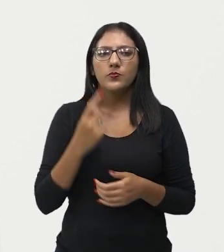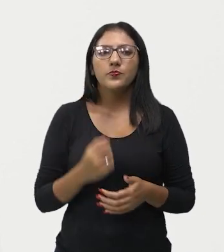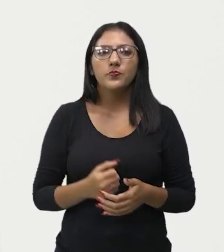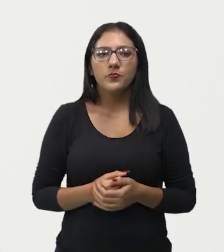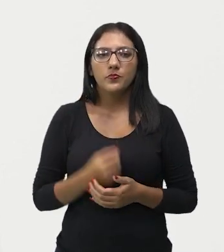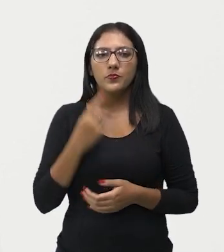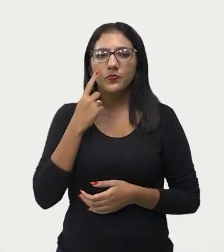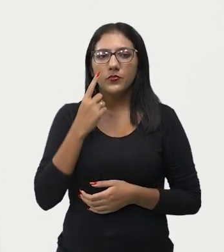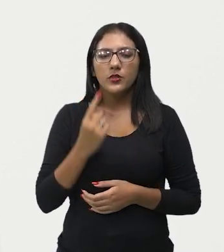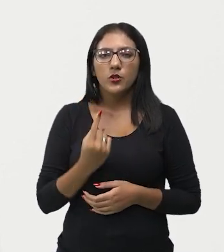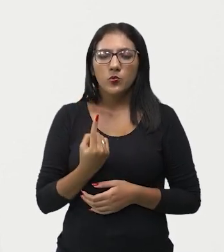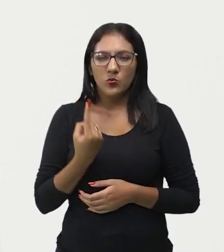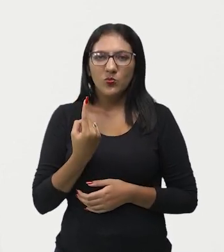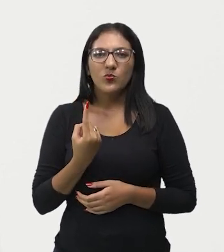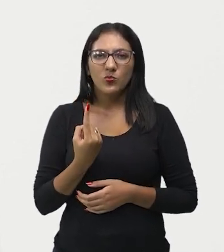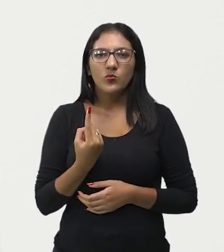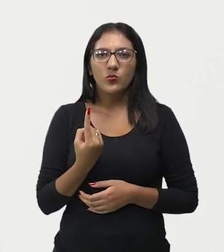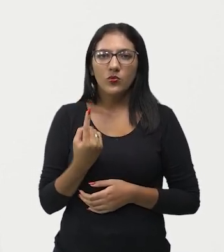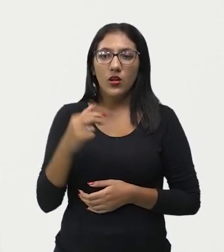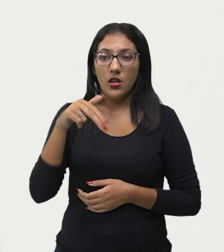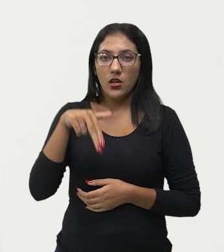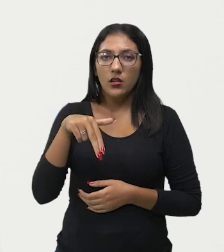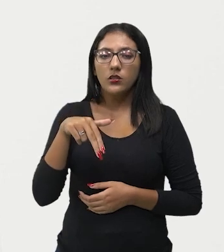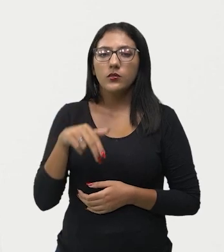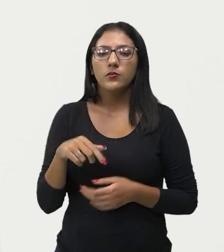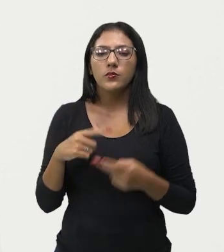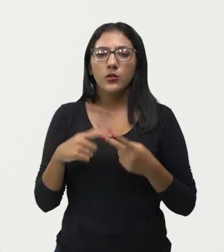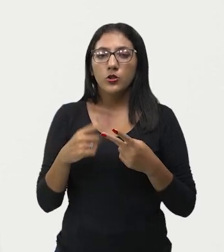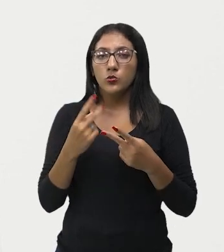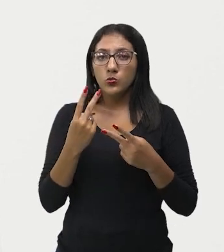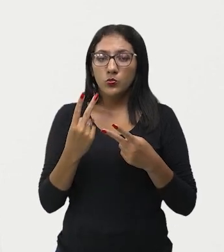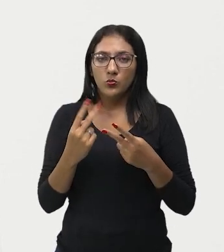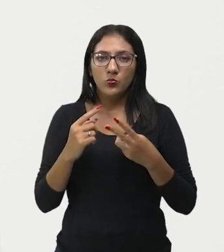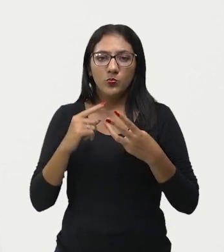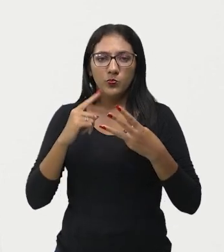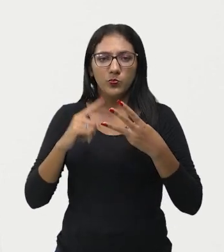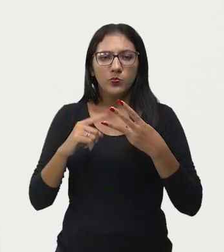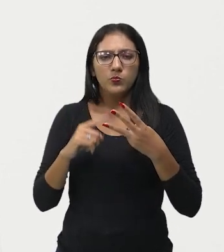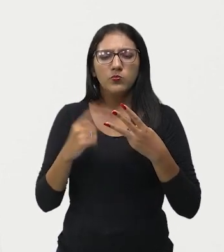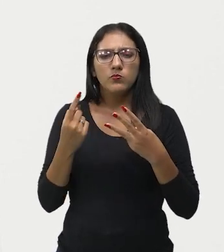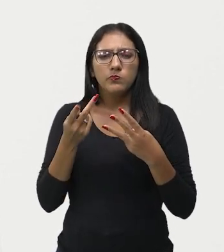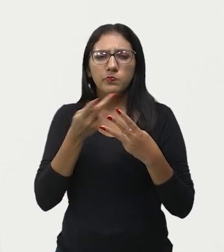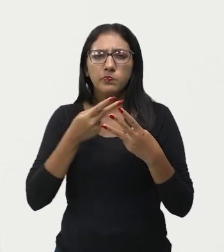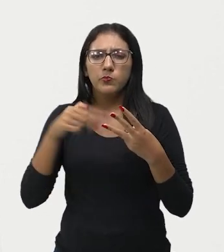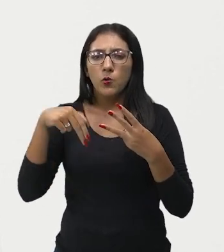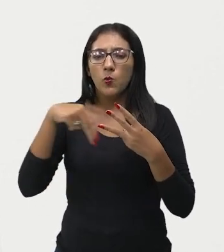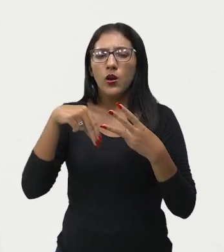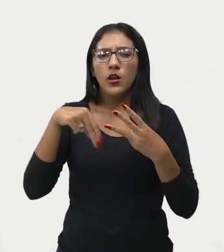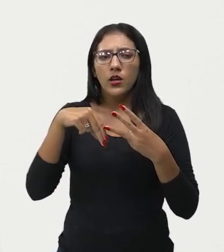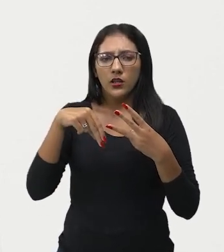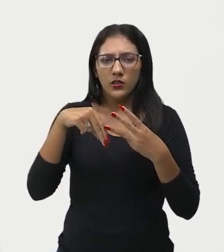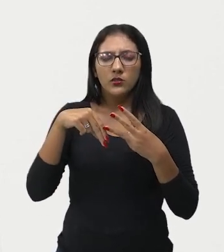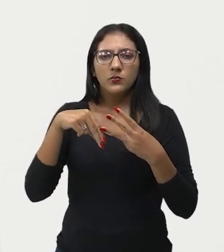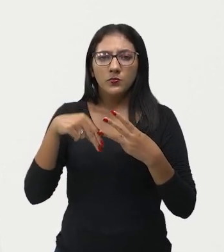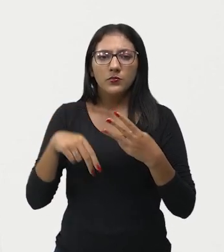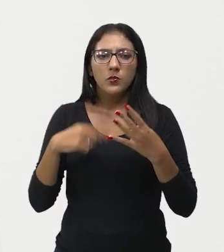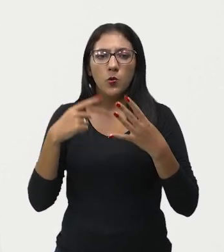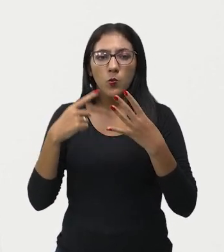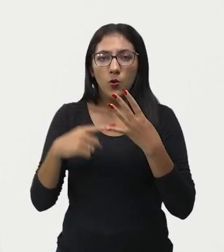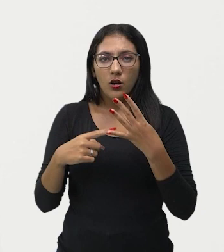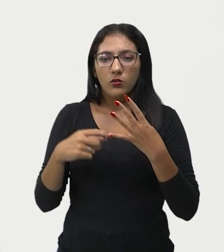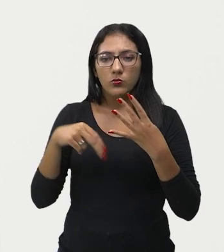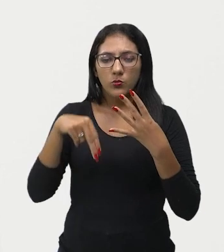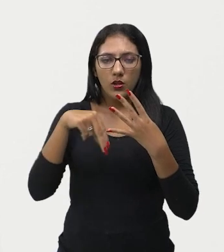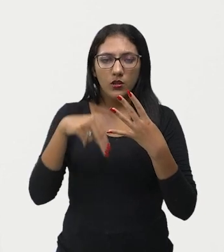uma pessoa. Essa declarou negro. 2. A gente vai procurar aqui, 3,